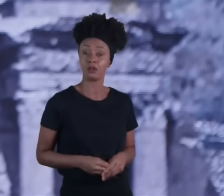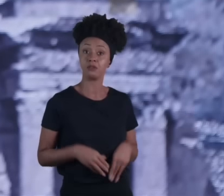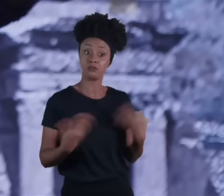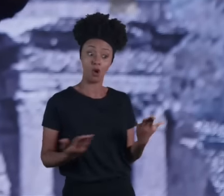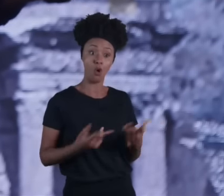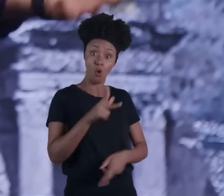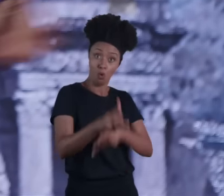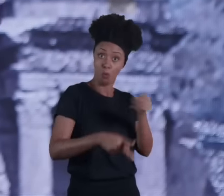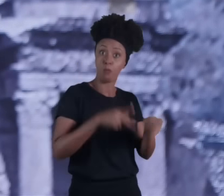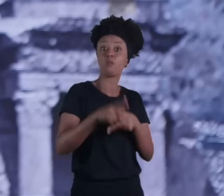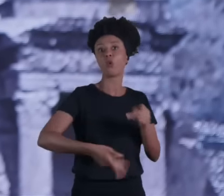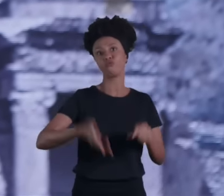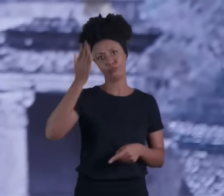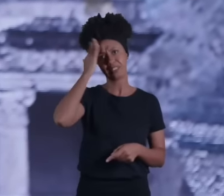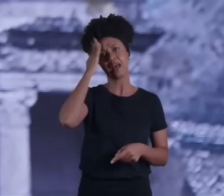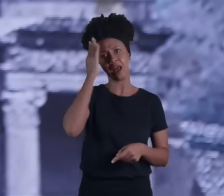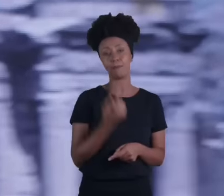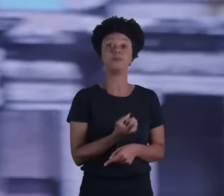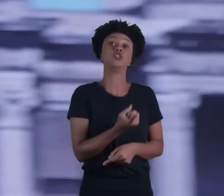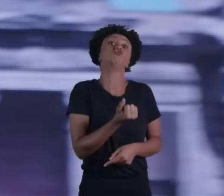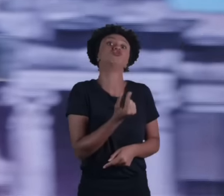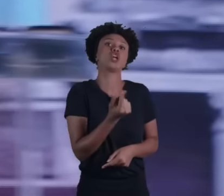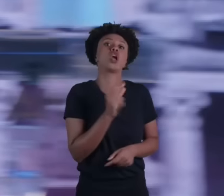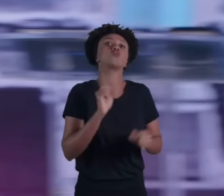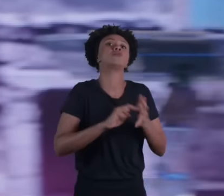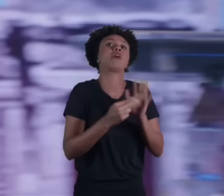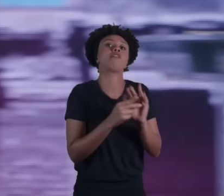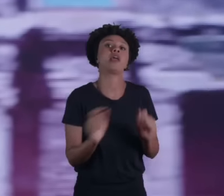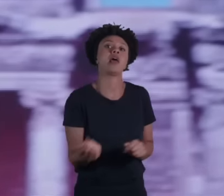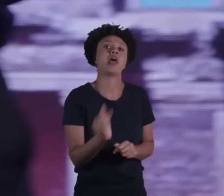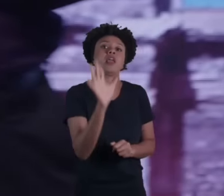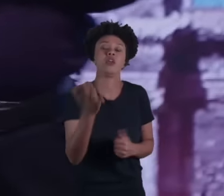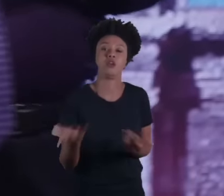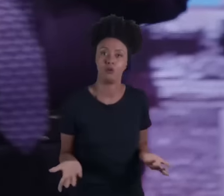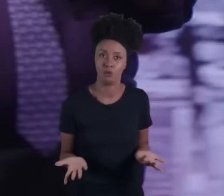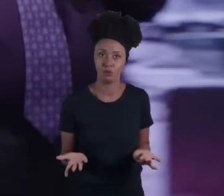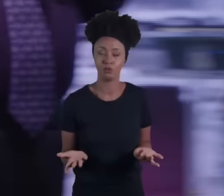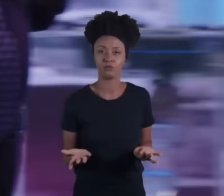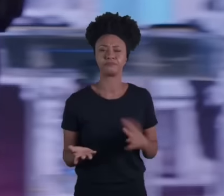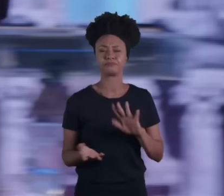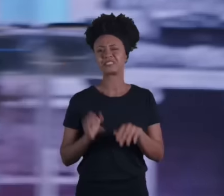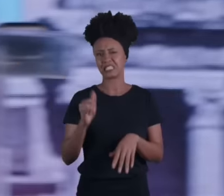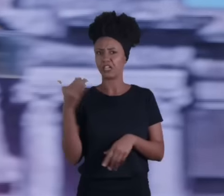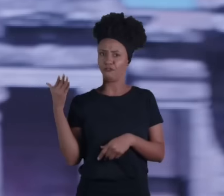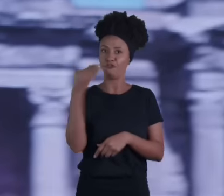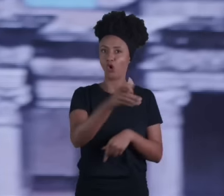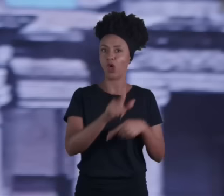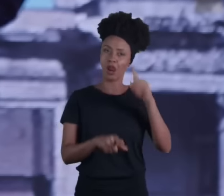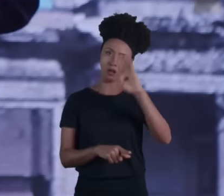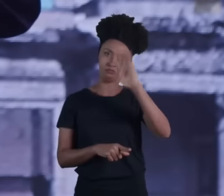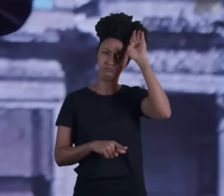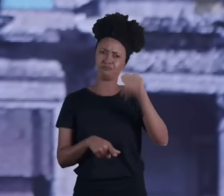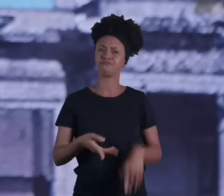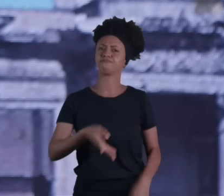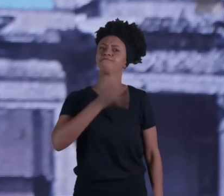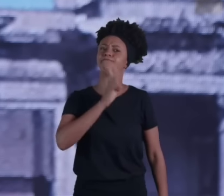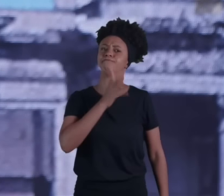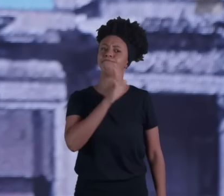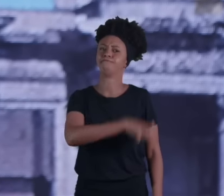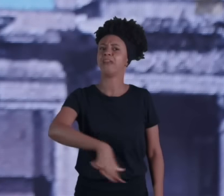que era uma riqueza humana. Aliás, a cidade de Éfeso, quem já foi lá, sabe que é